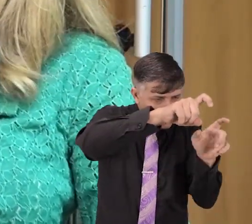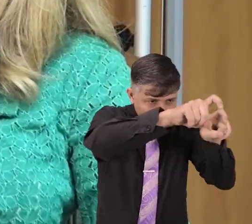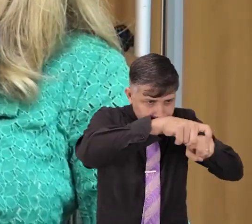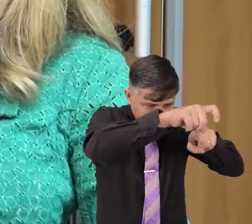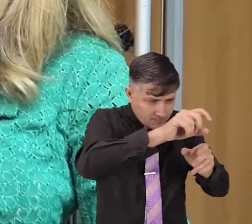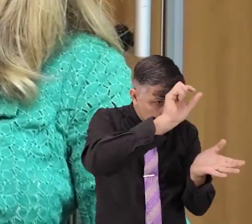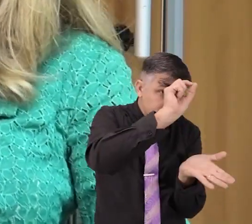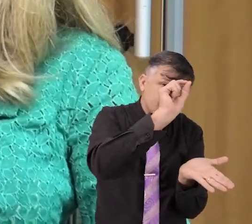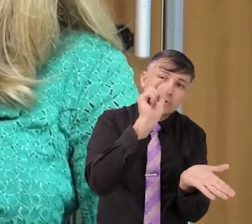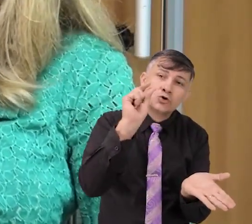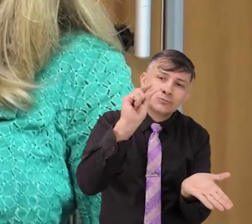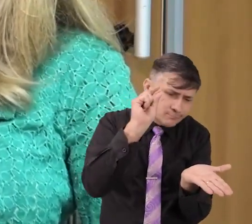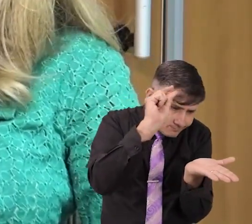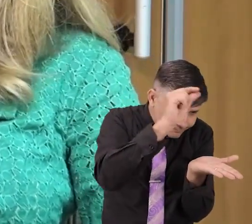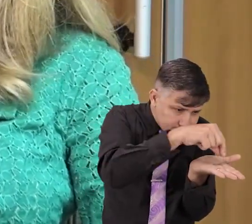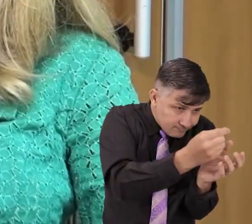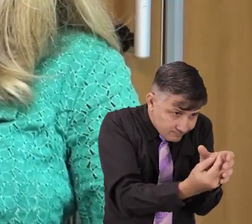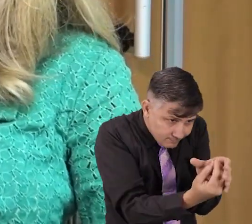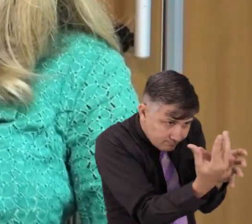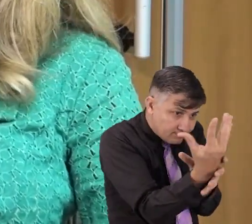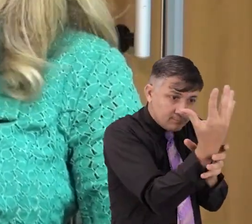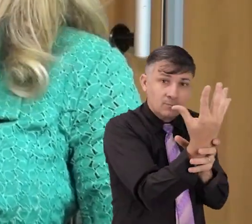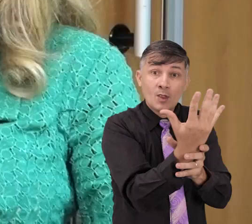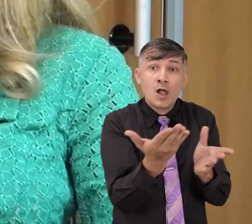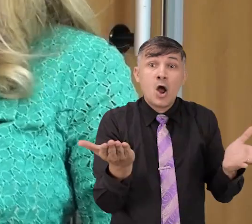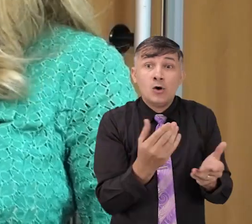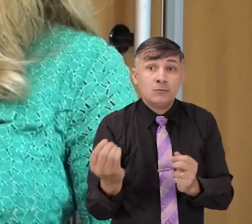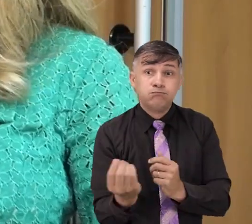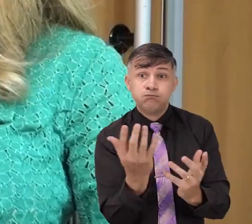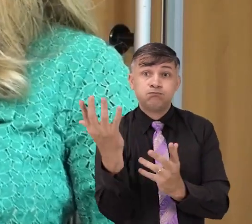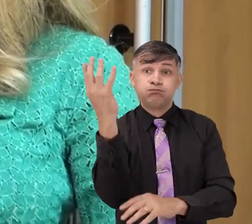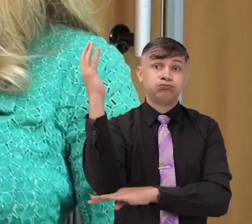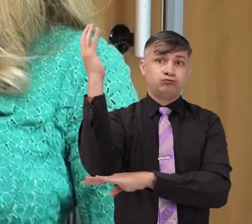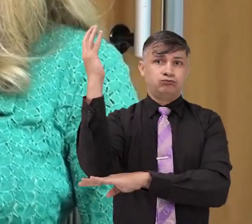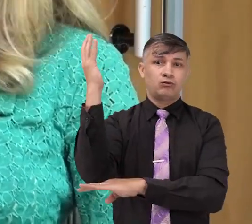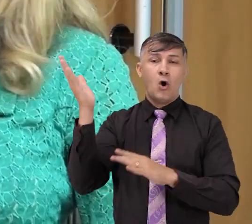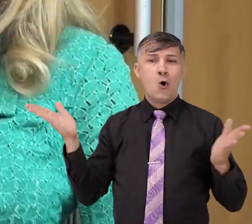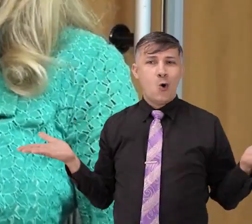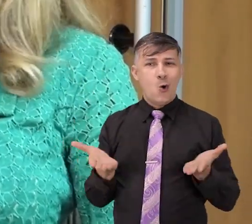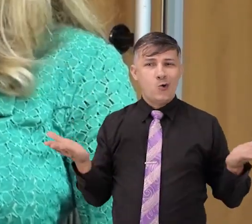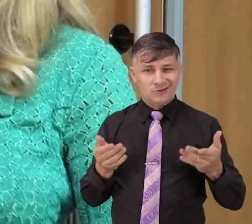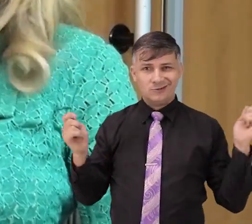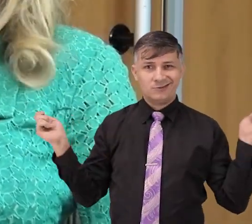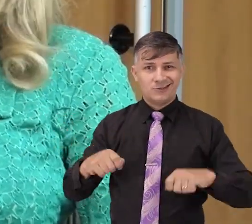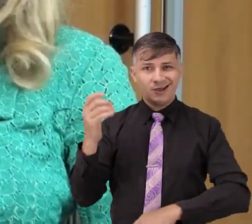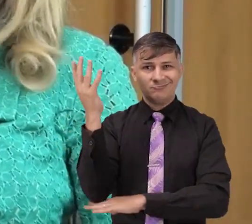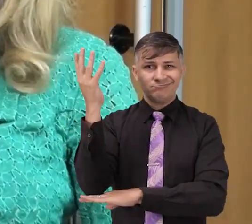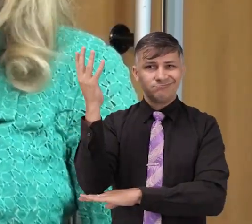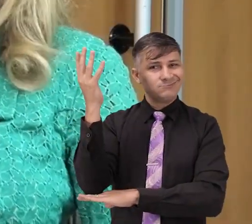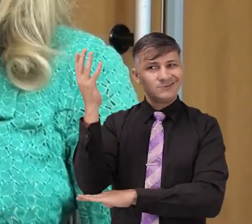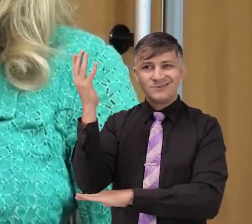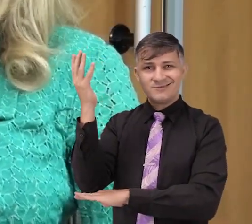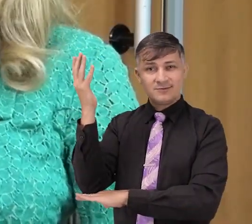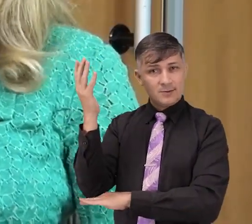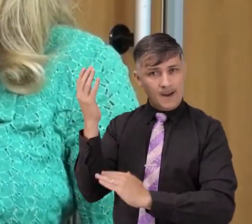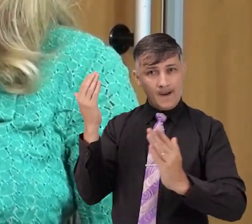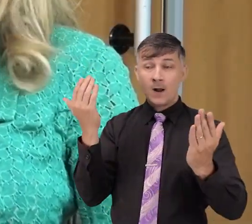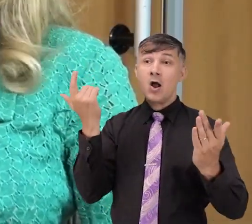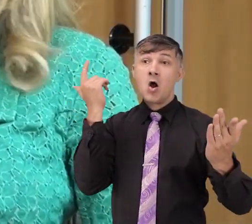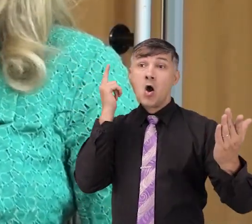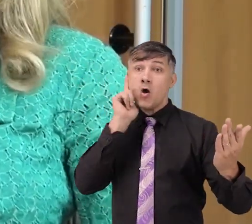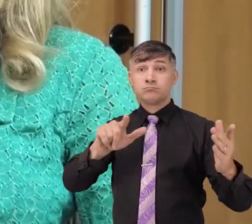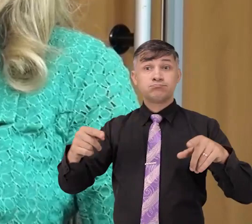chegar onde nós chegamos hoje, até a paridade. Paridade não foi concessão de